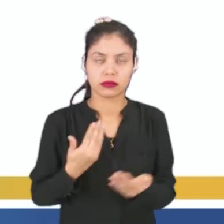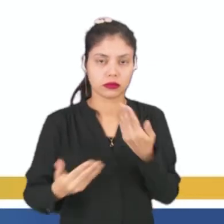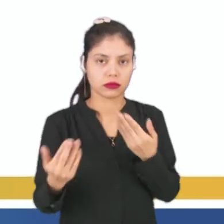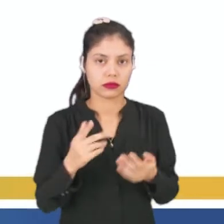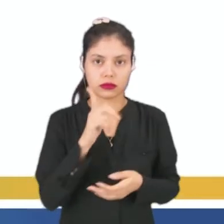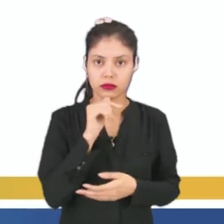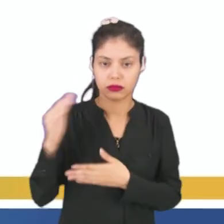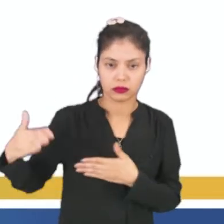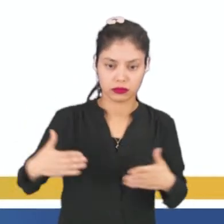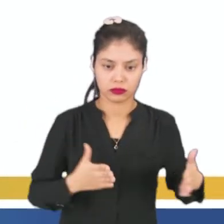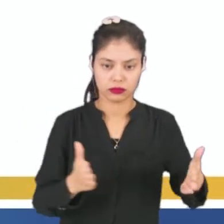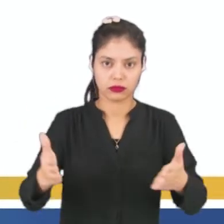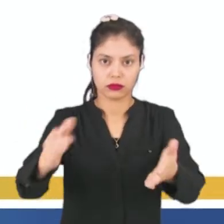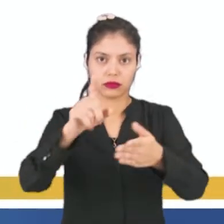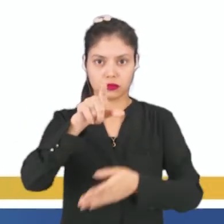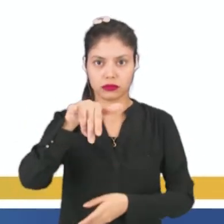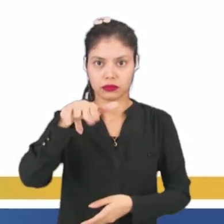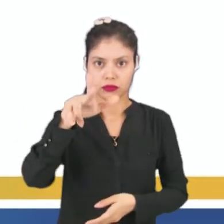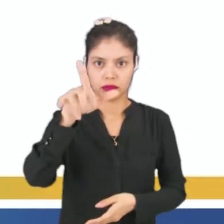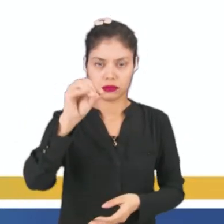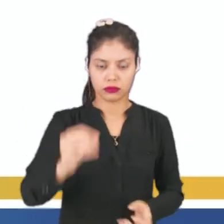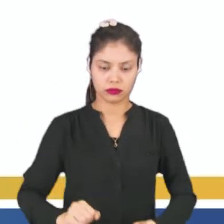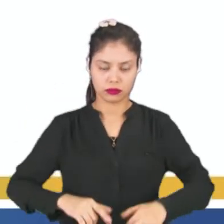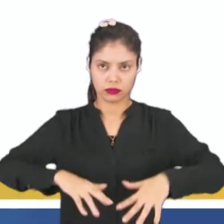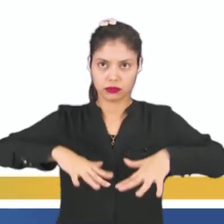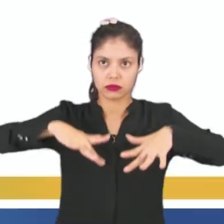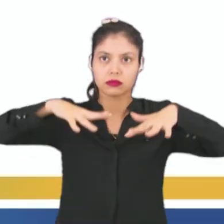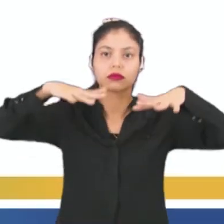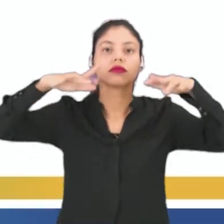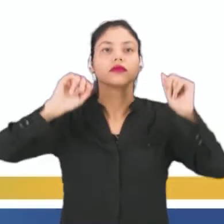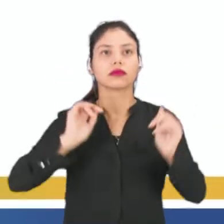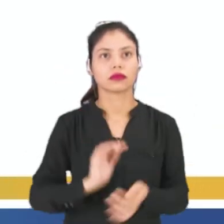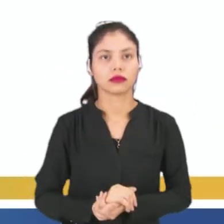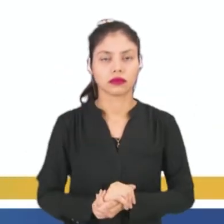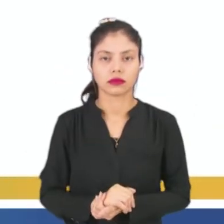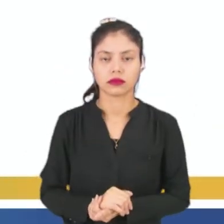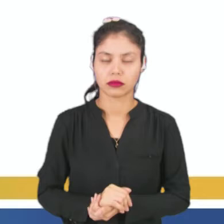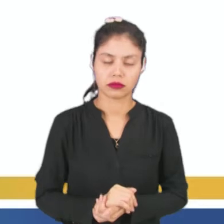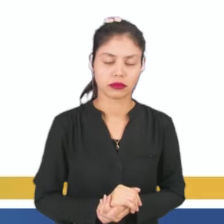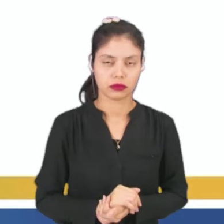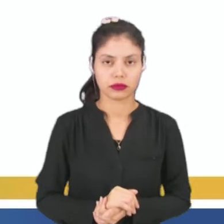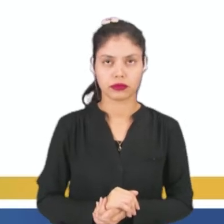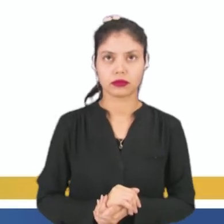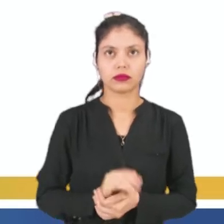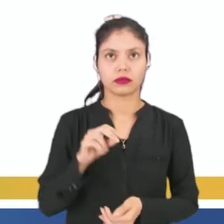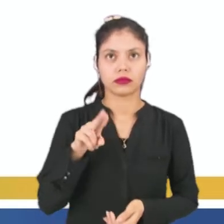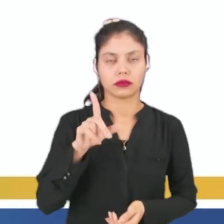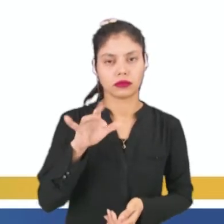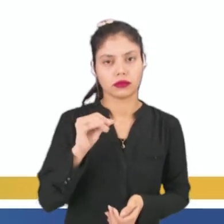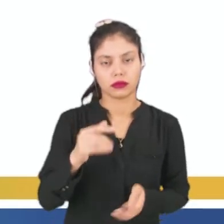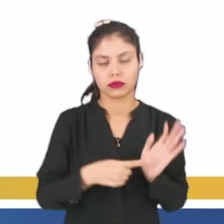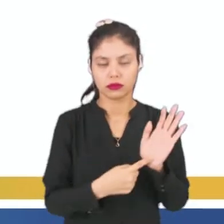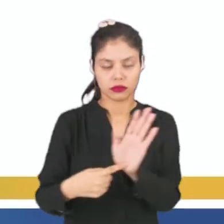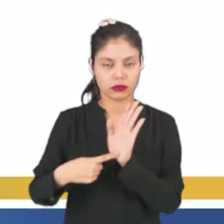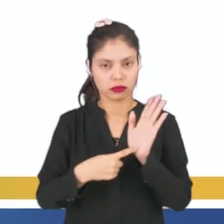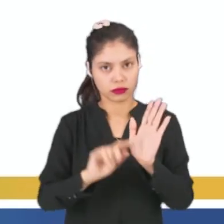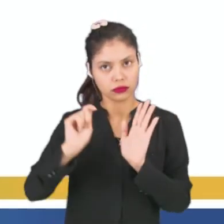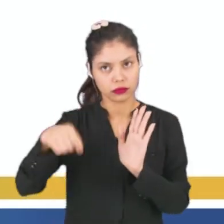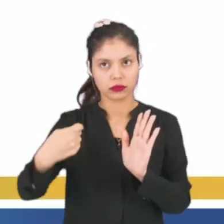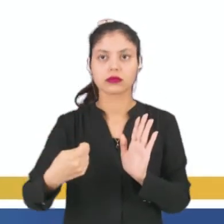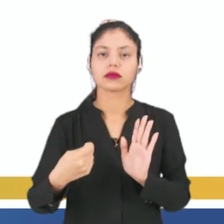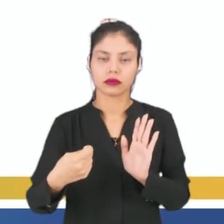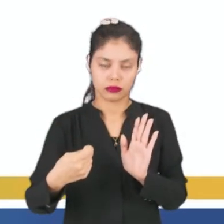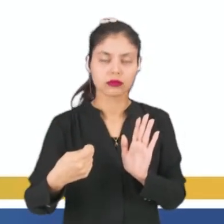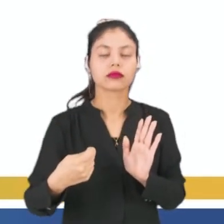relacionado com a cheia do rio Nilo, né? Como eles acreditavam muito nas divindades, o Nilo era uma representação simbólica